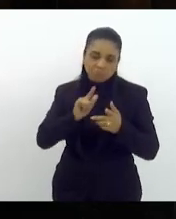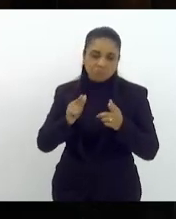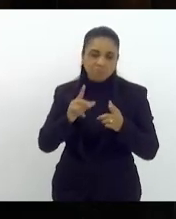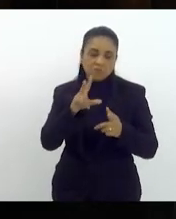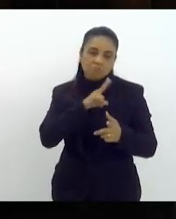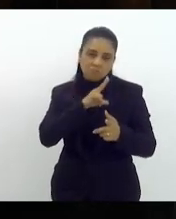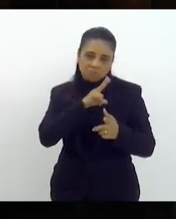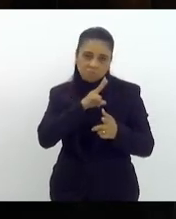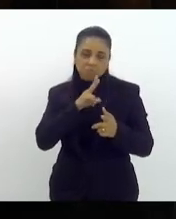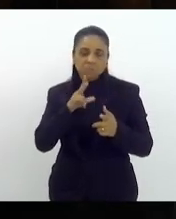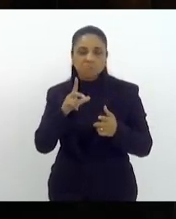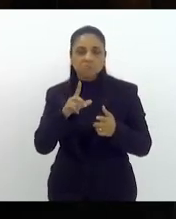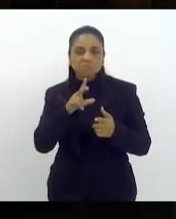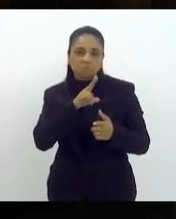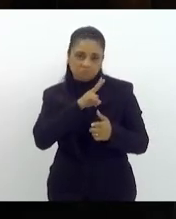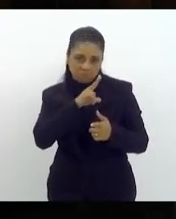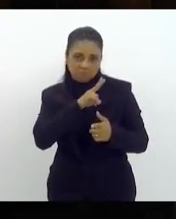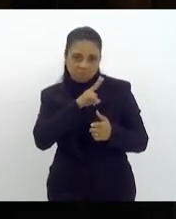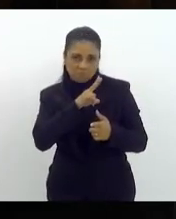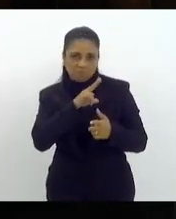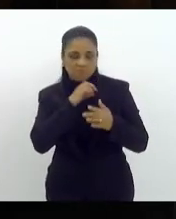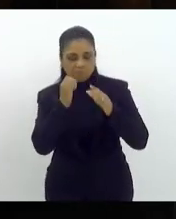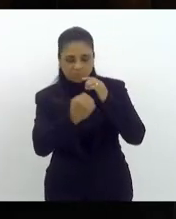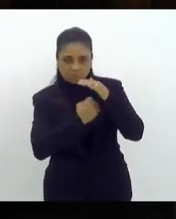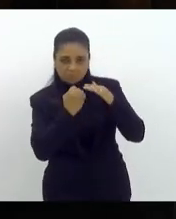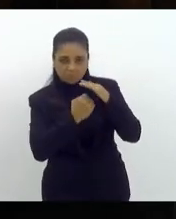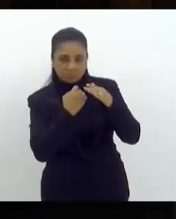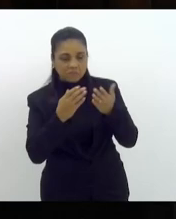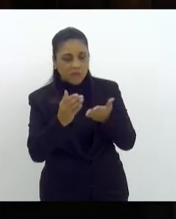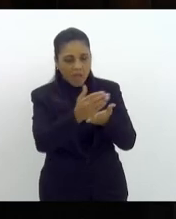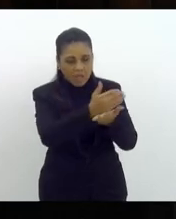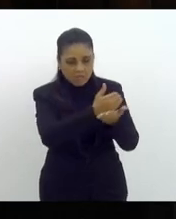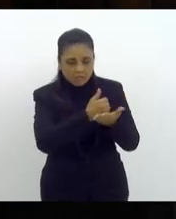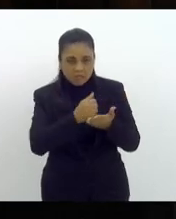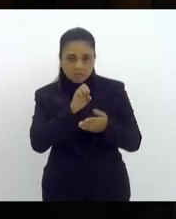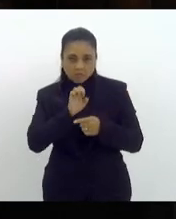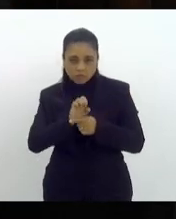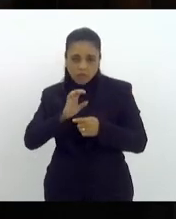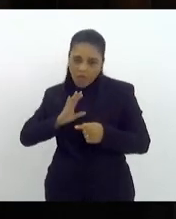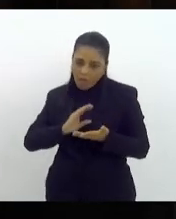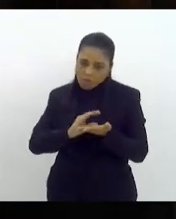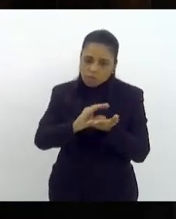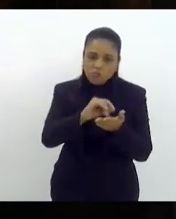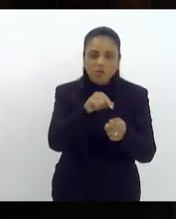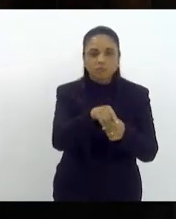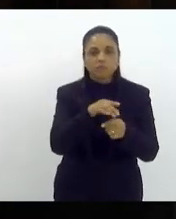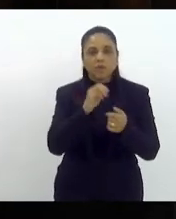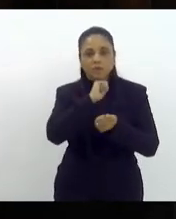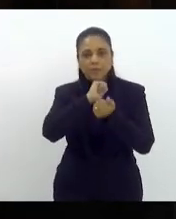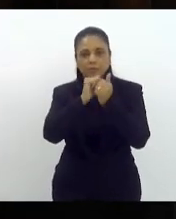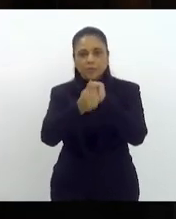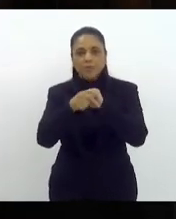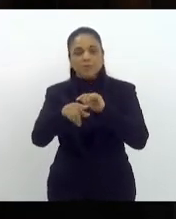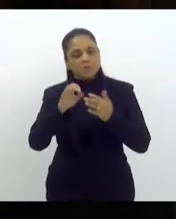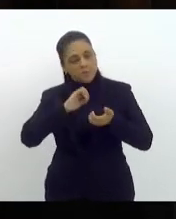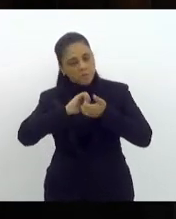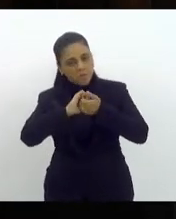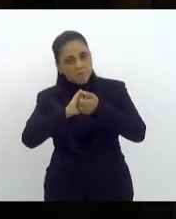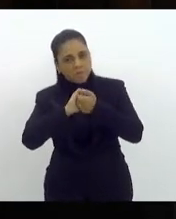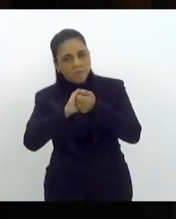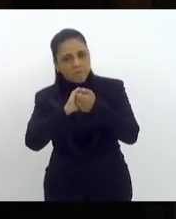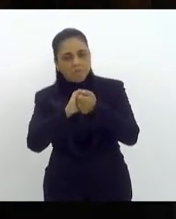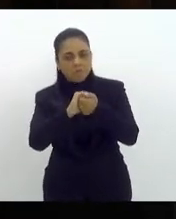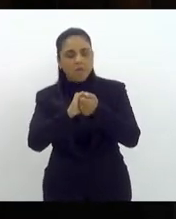privada através de uma renúncia de receita do estado é ajudar aí no esporte Parabéns aí para o senhor está envolvido